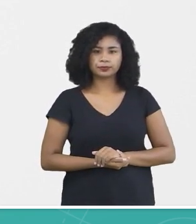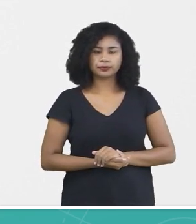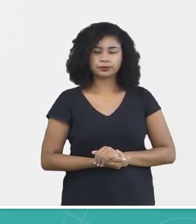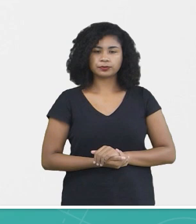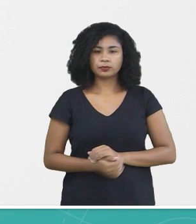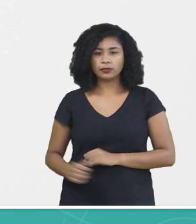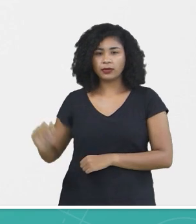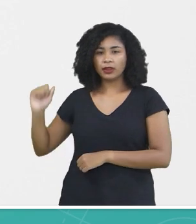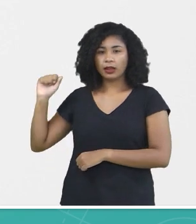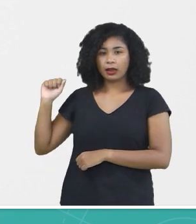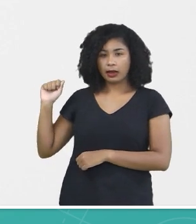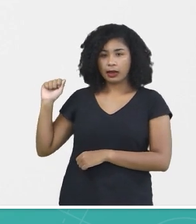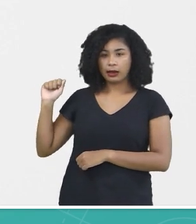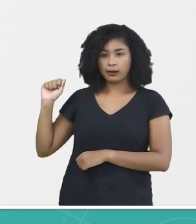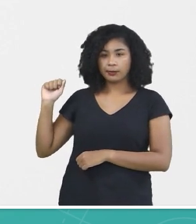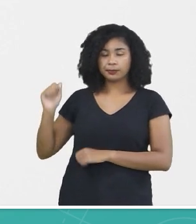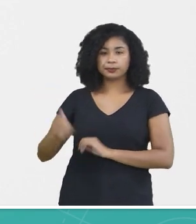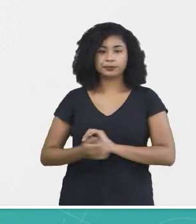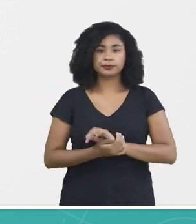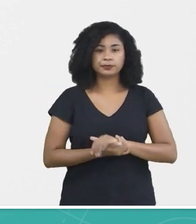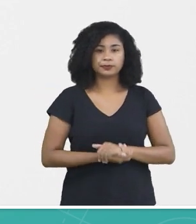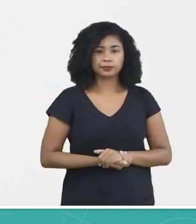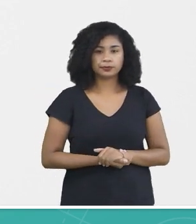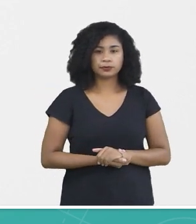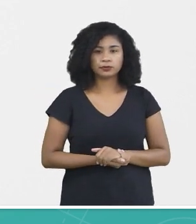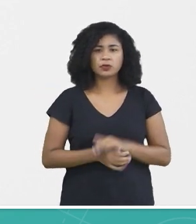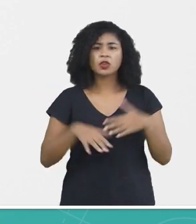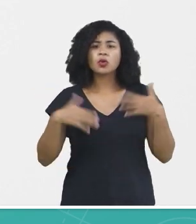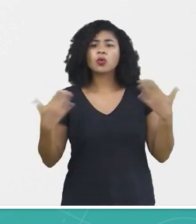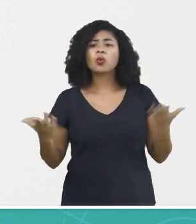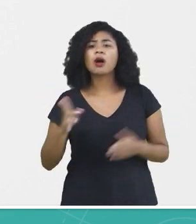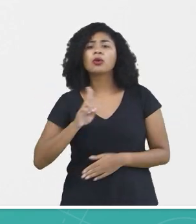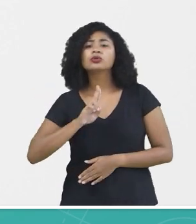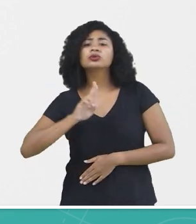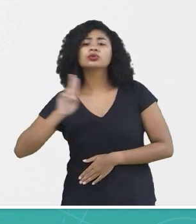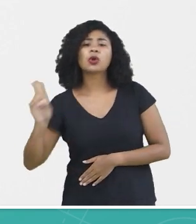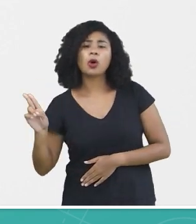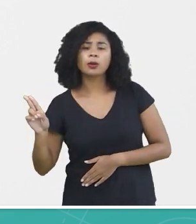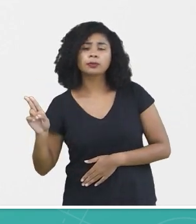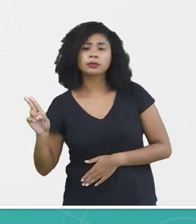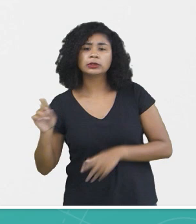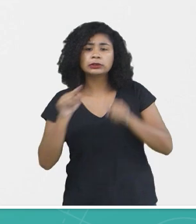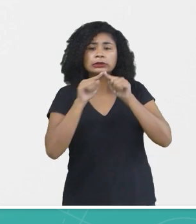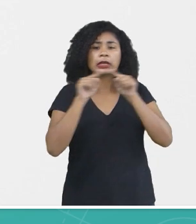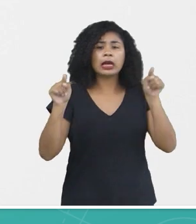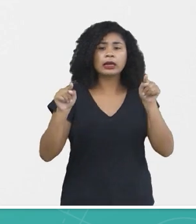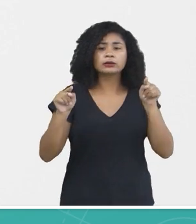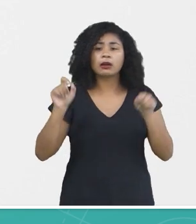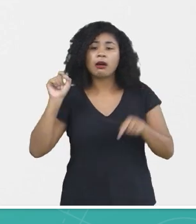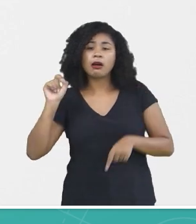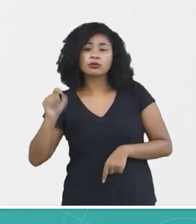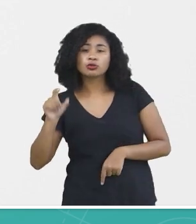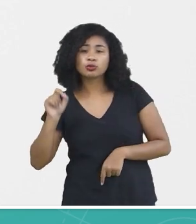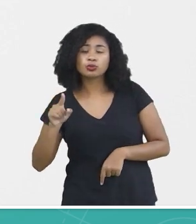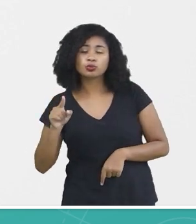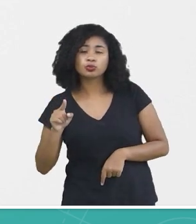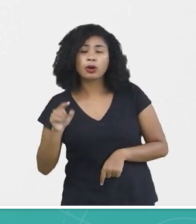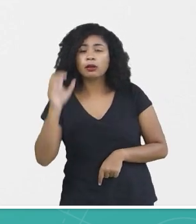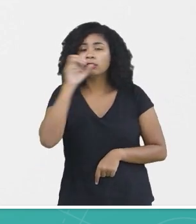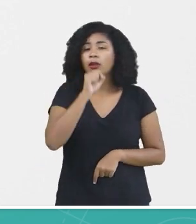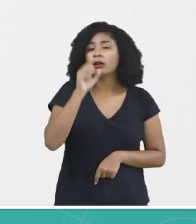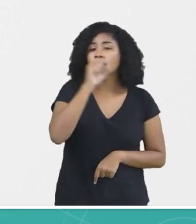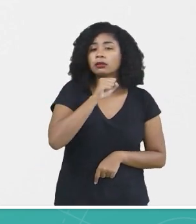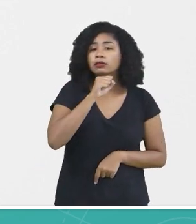perguntou-se para Laura. Letra A. Qual a classificação das retas azul e laranja?